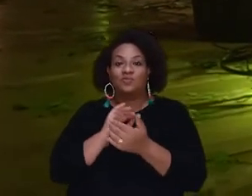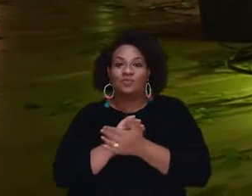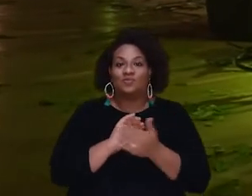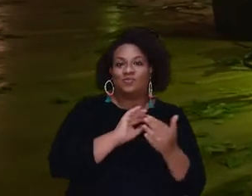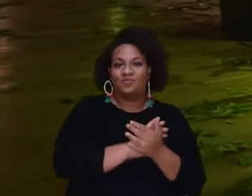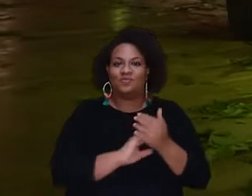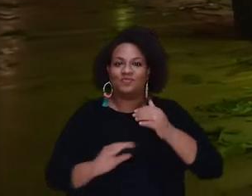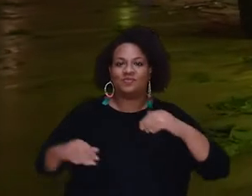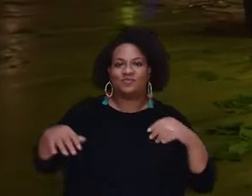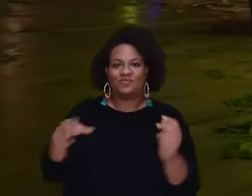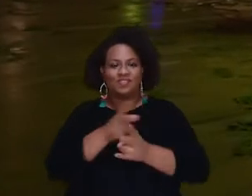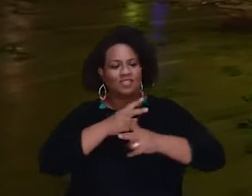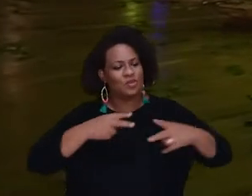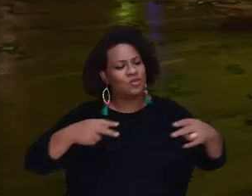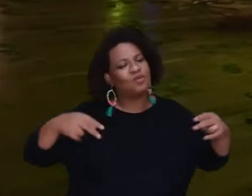para.